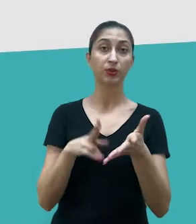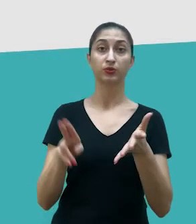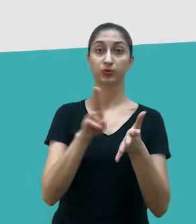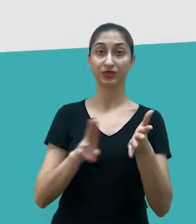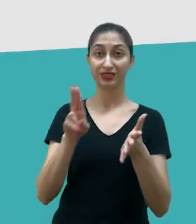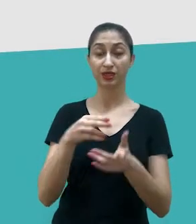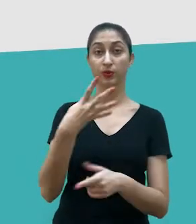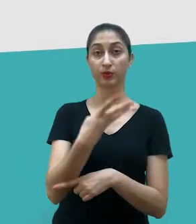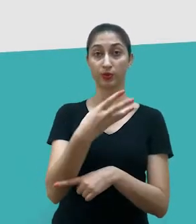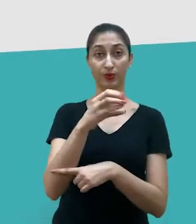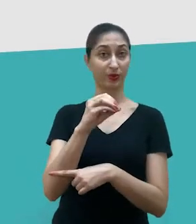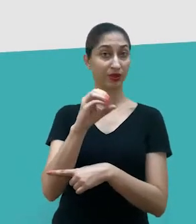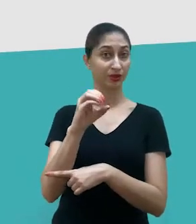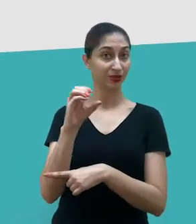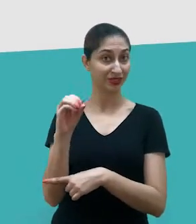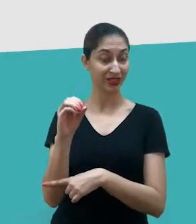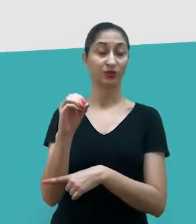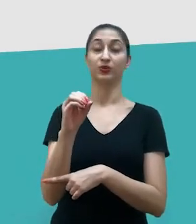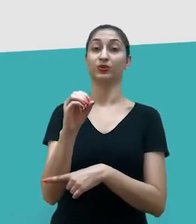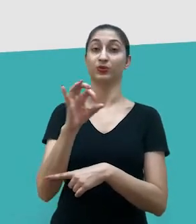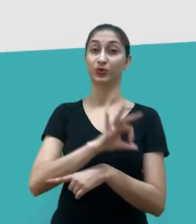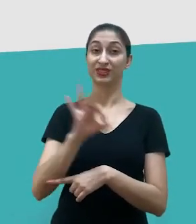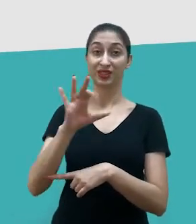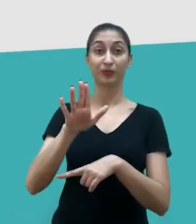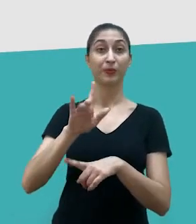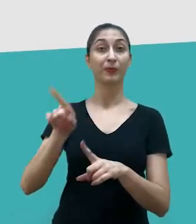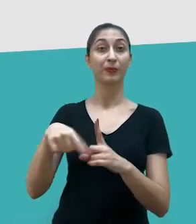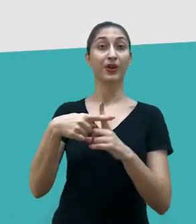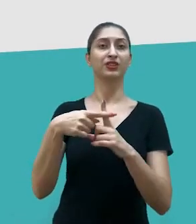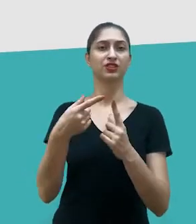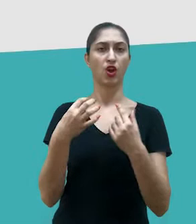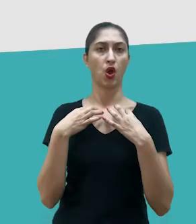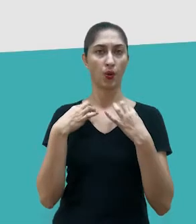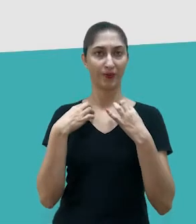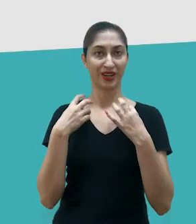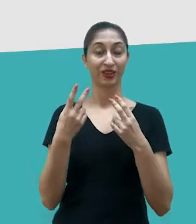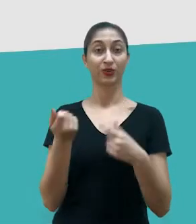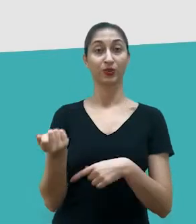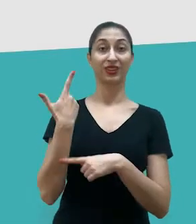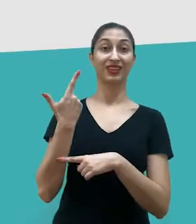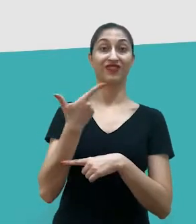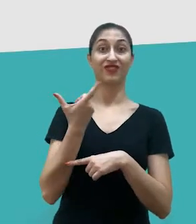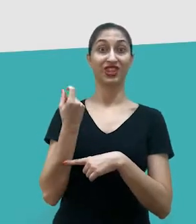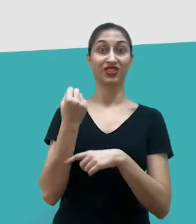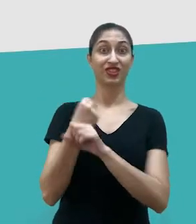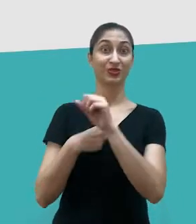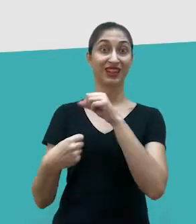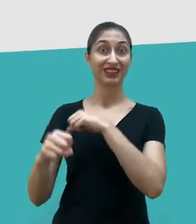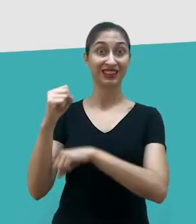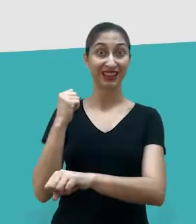consumindo 400% mais roupas do que há 20 anos. Imaginem esse volume